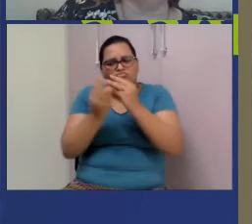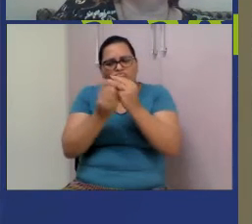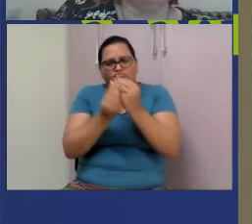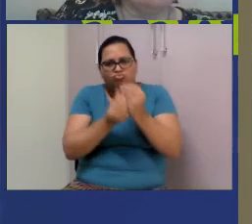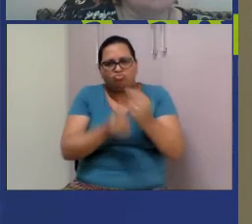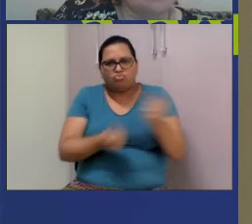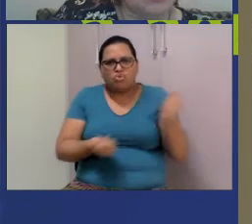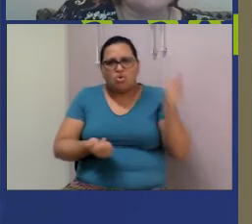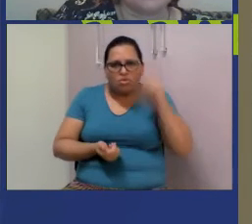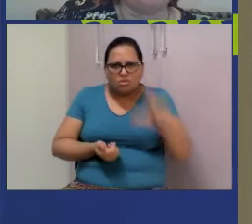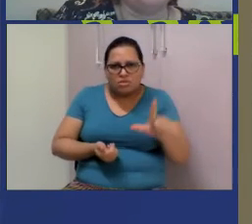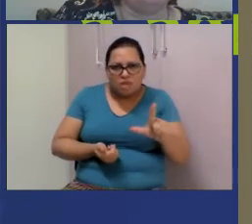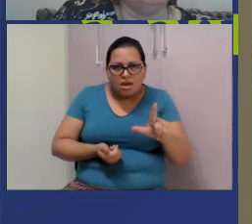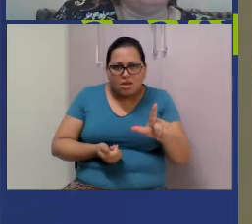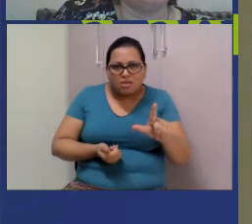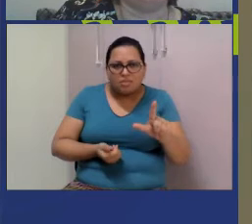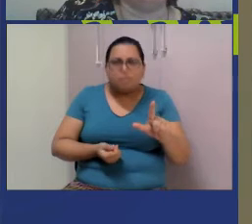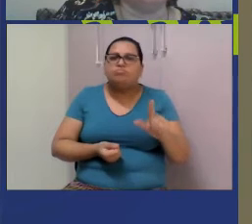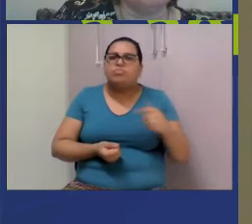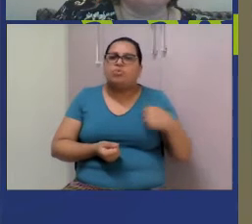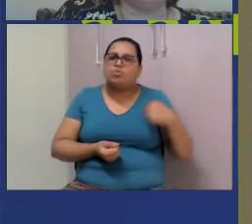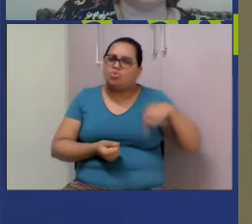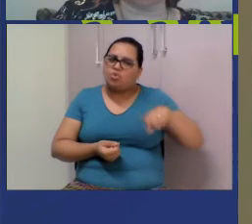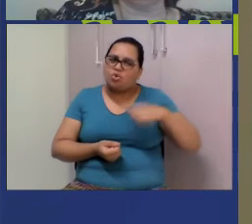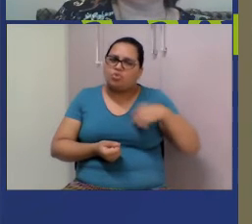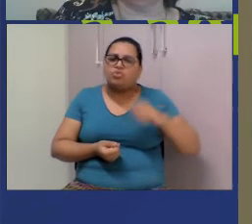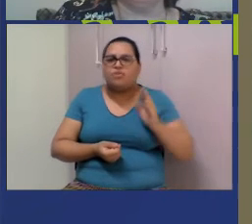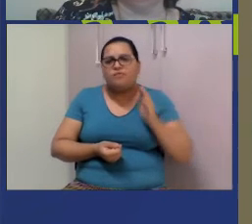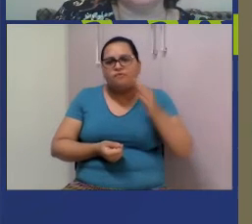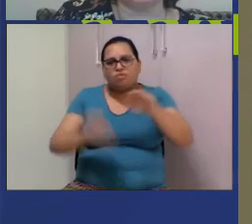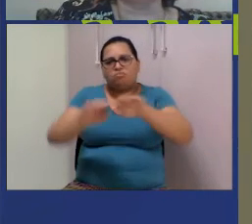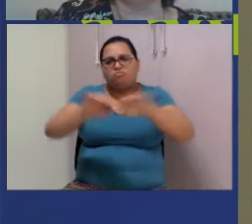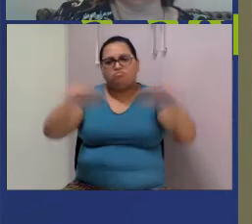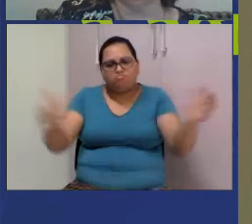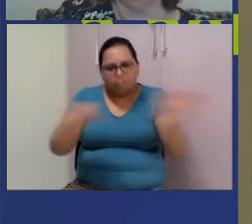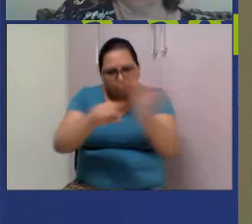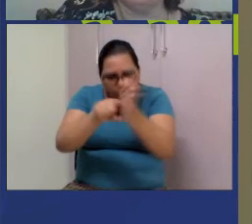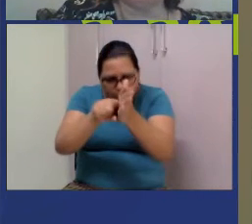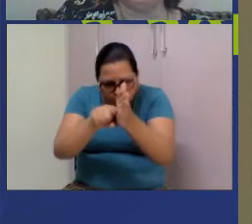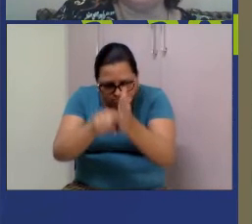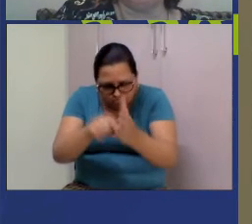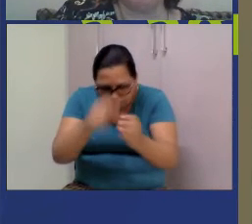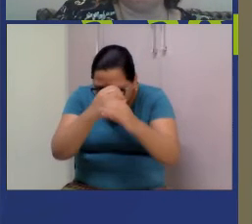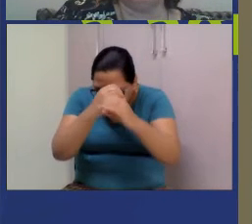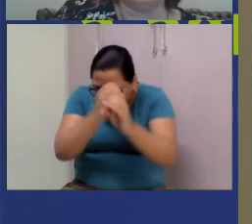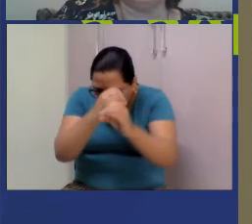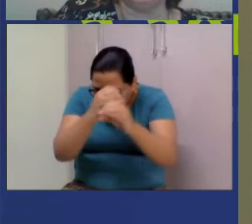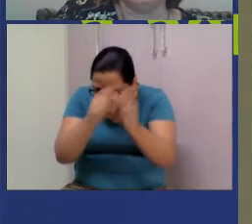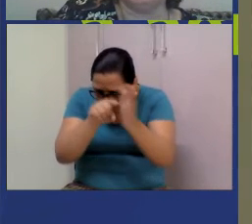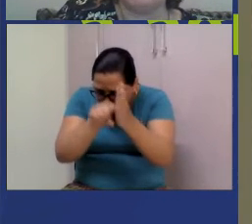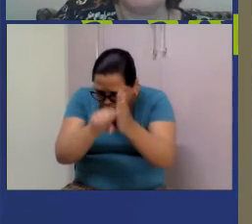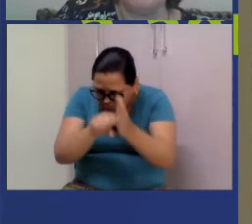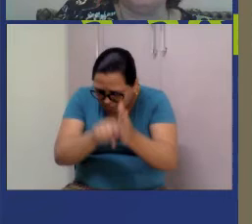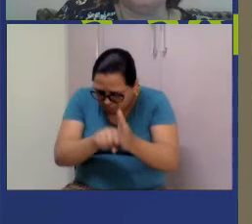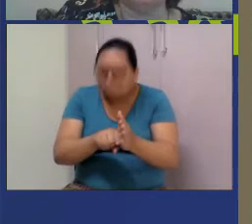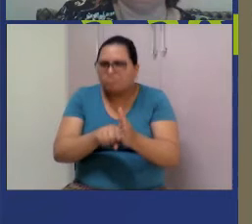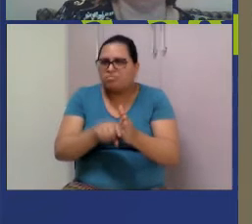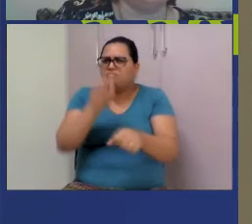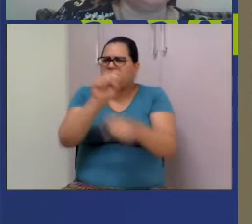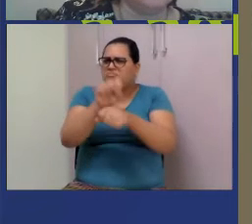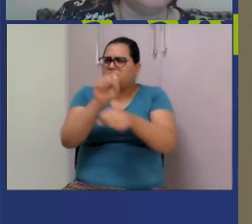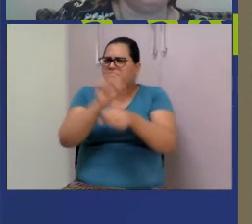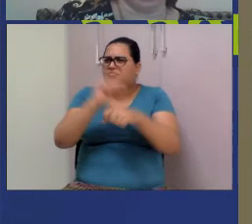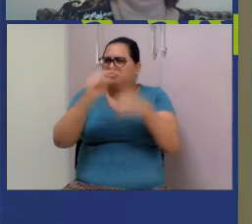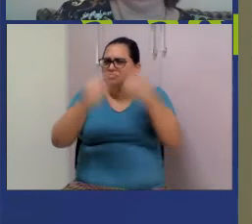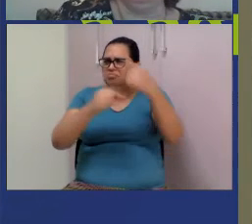Aguardem, quem sabe na próxima vez que a gente se encontrar, eu dou a resposta para vocês desses experimentos.